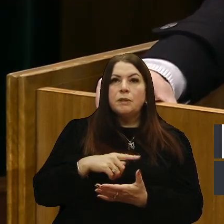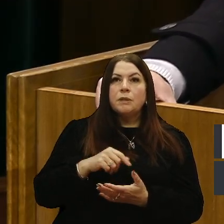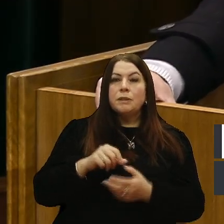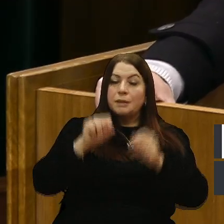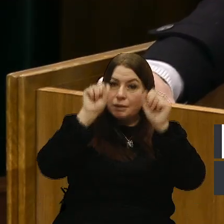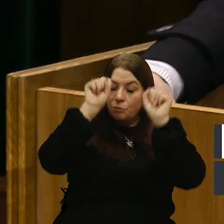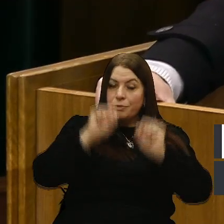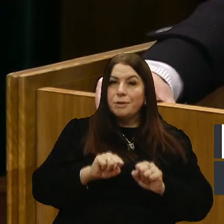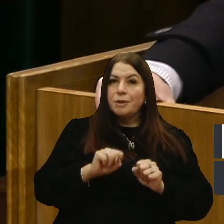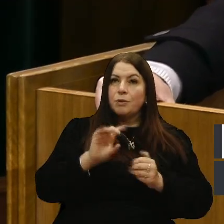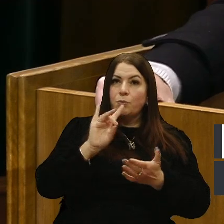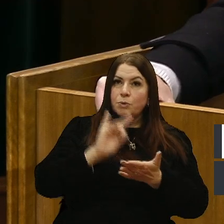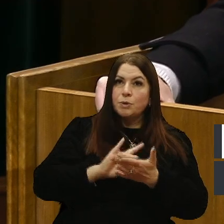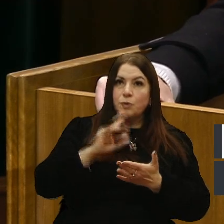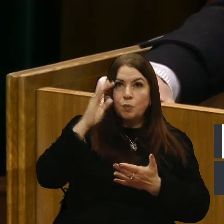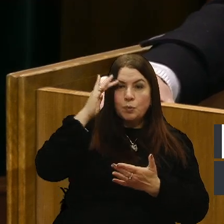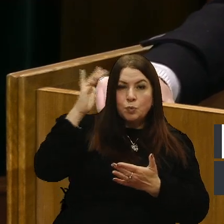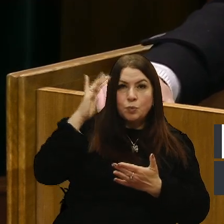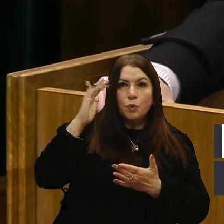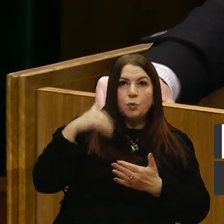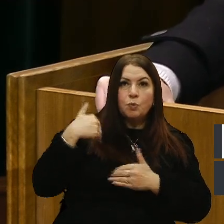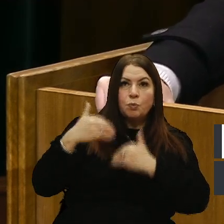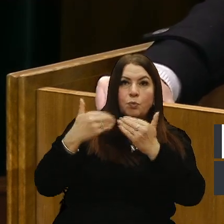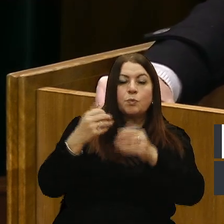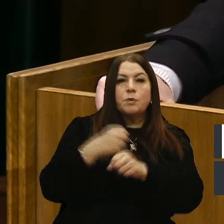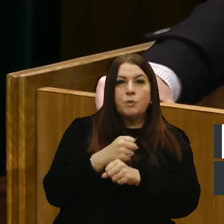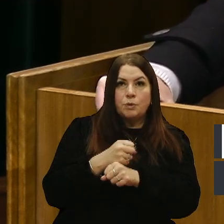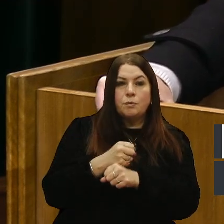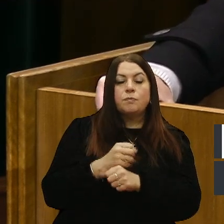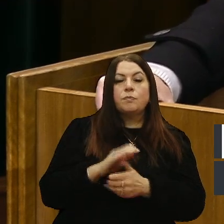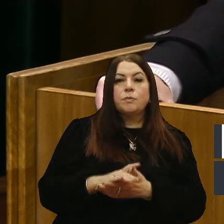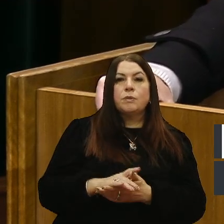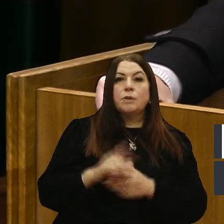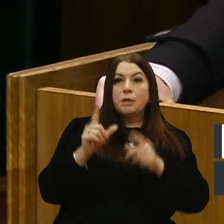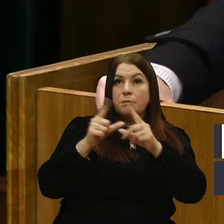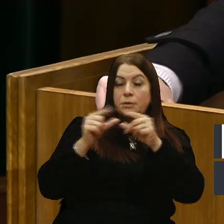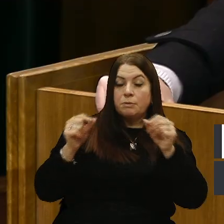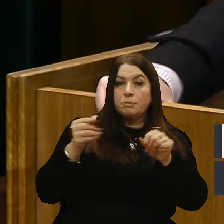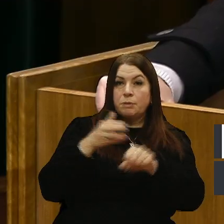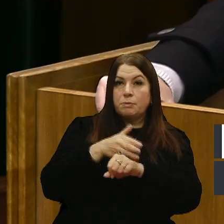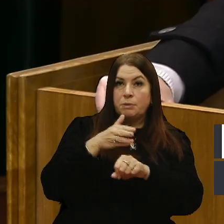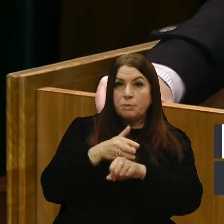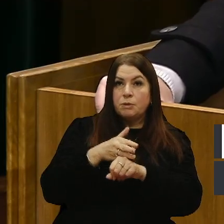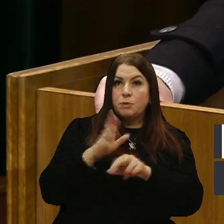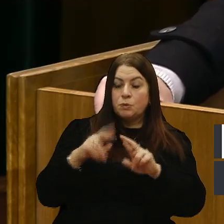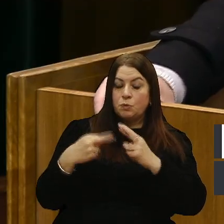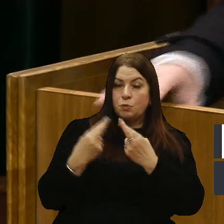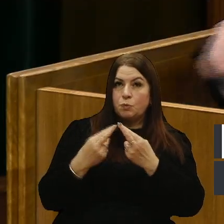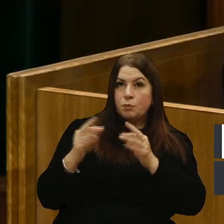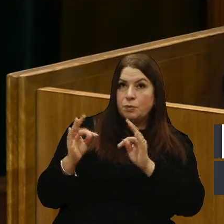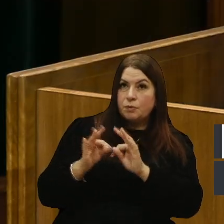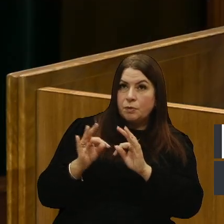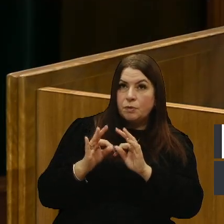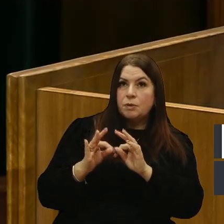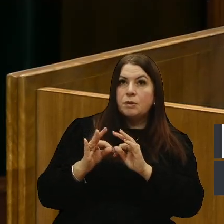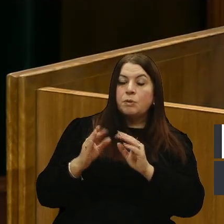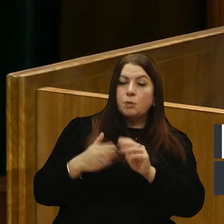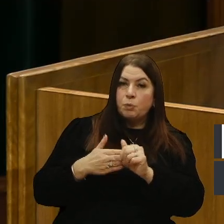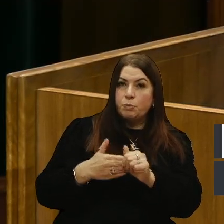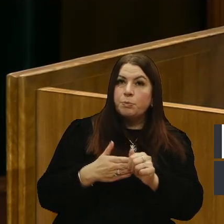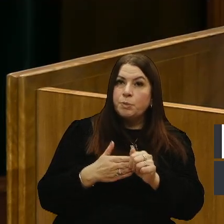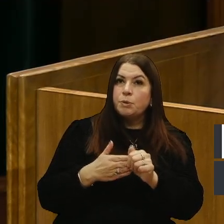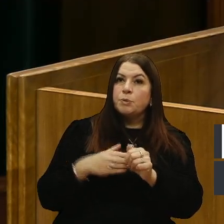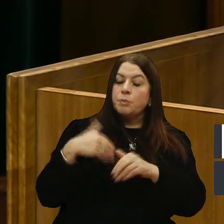a concretização de um sonho construído ao longo de muitos anos. Em Brasília, participamos de reuniões técnicas, acompanhamos